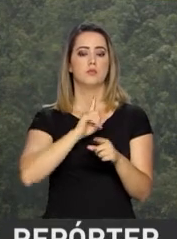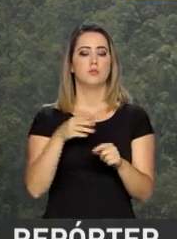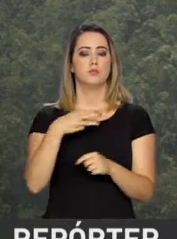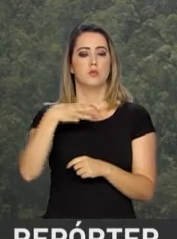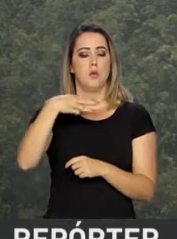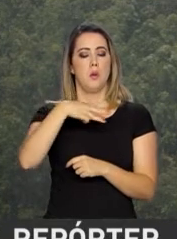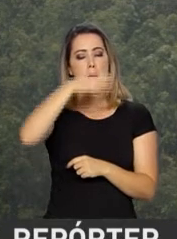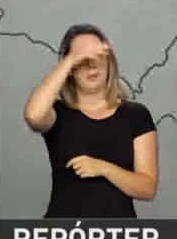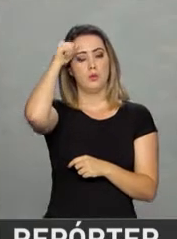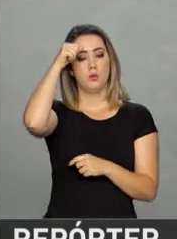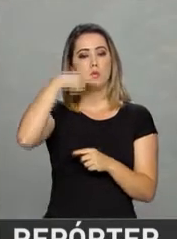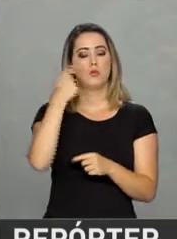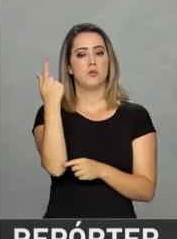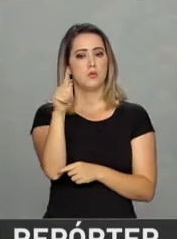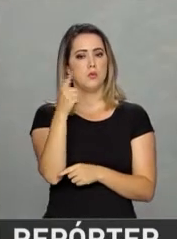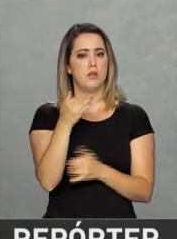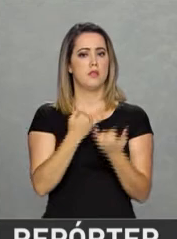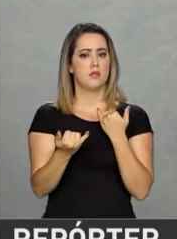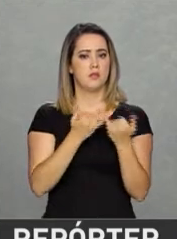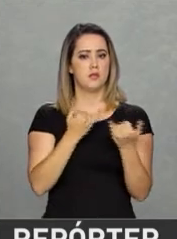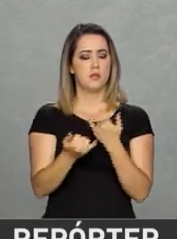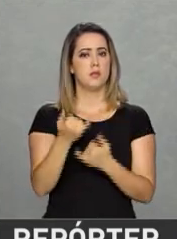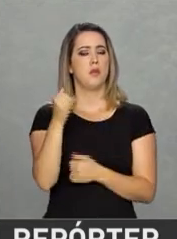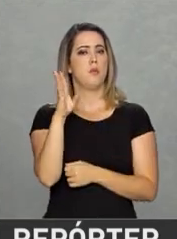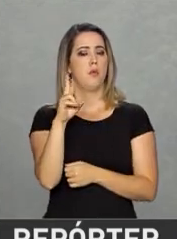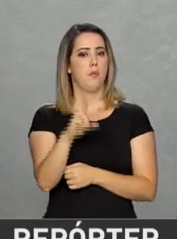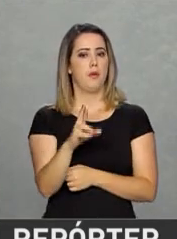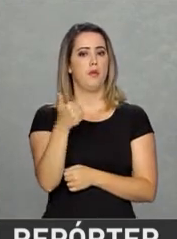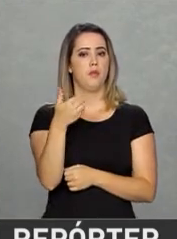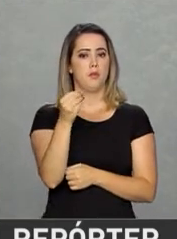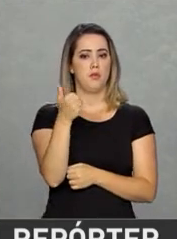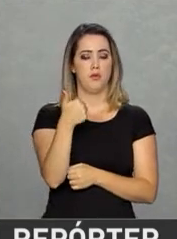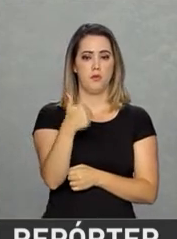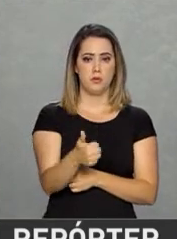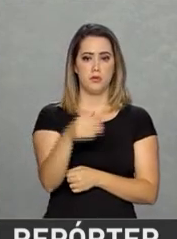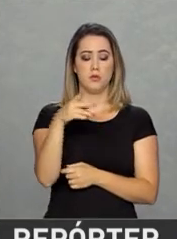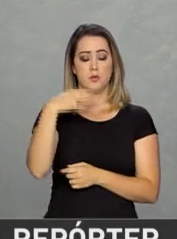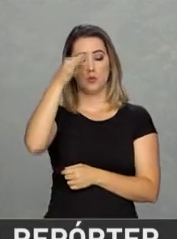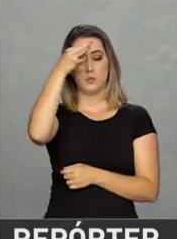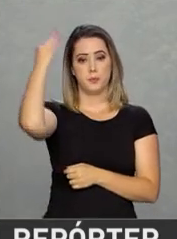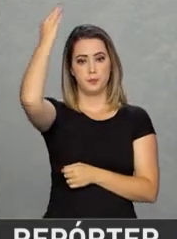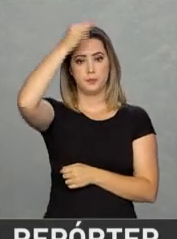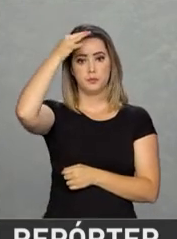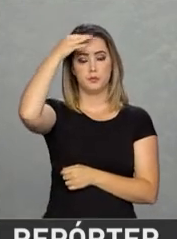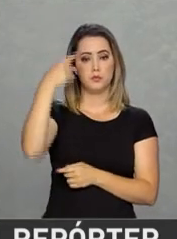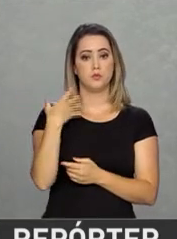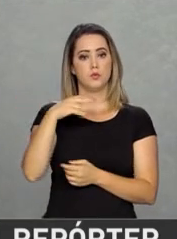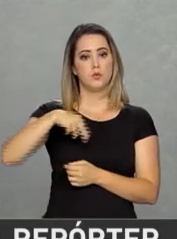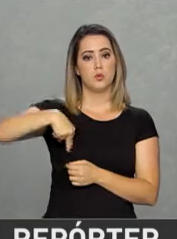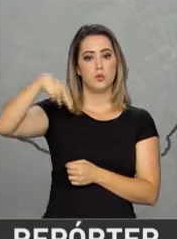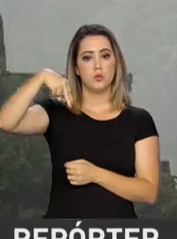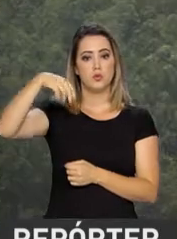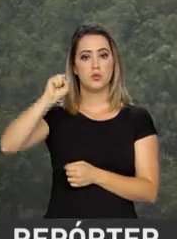Mato Grosso e Goiás, como, por exemplo, a BR-101, na licitação do trecho que atravessa o estado do Espírito Santo de norte